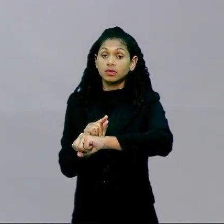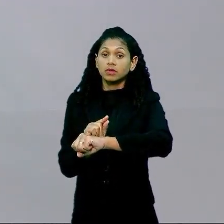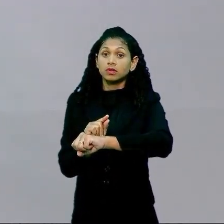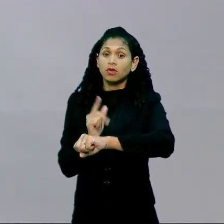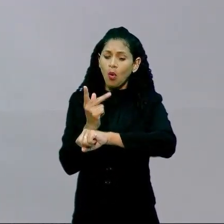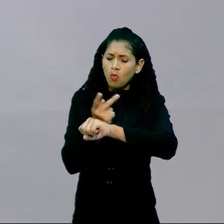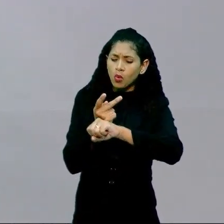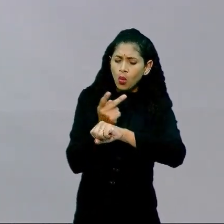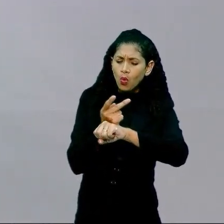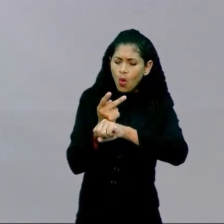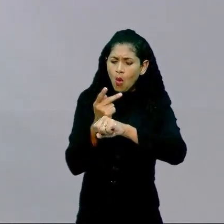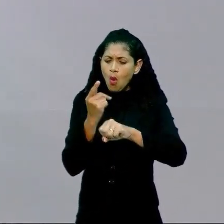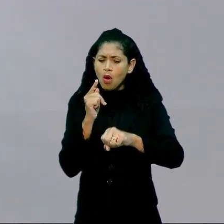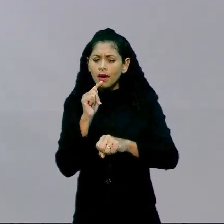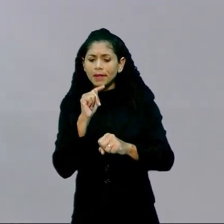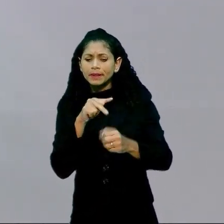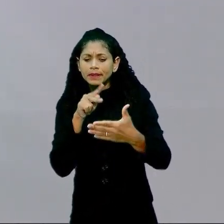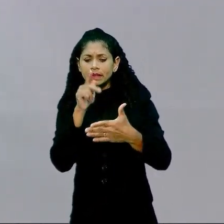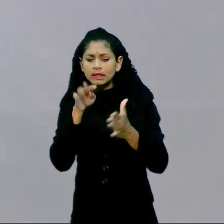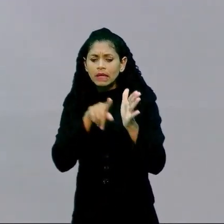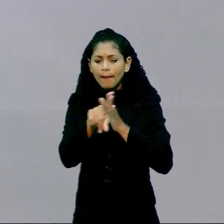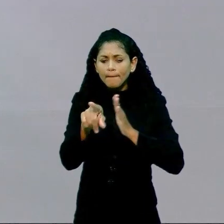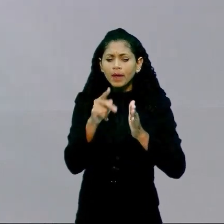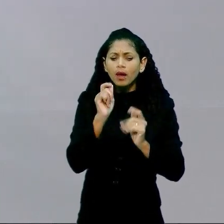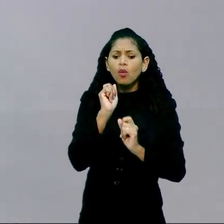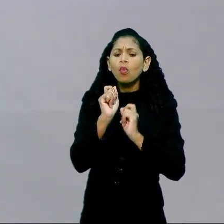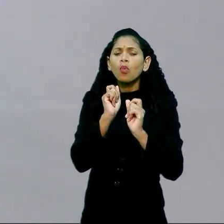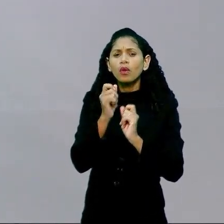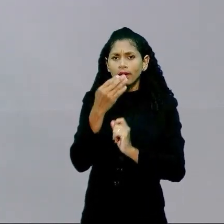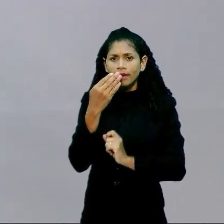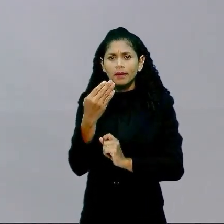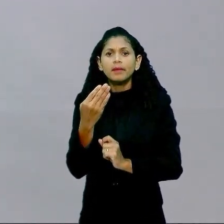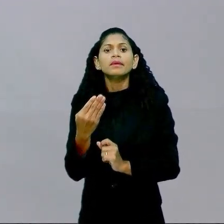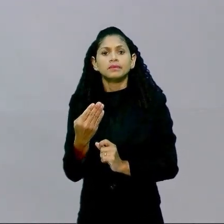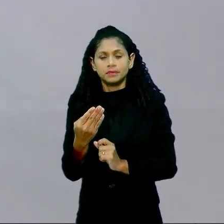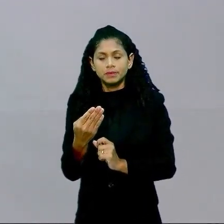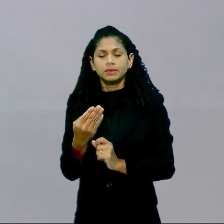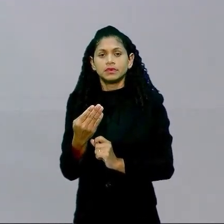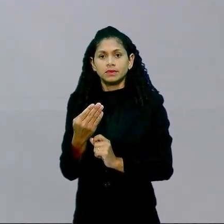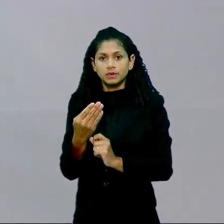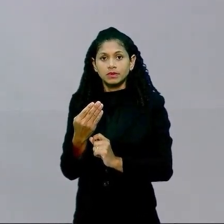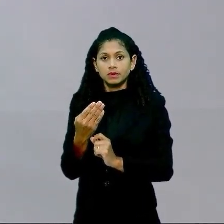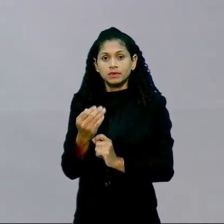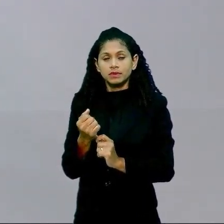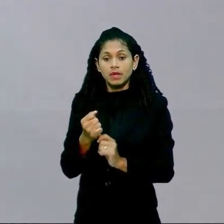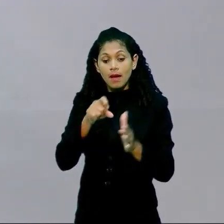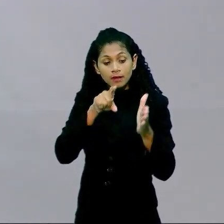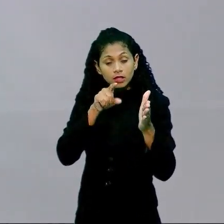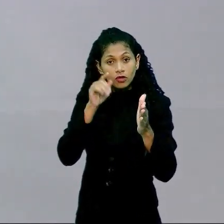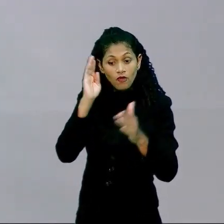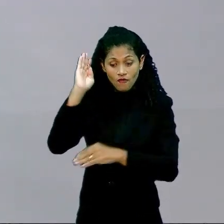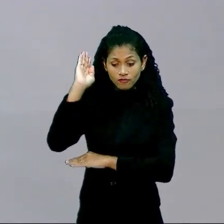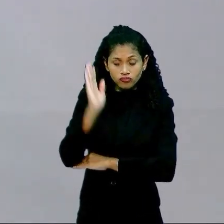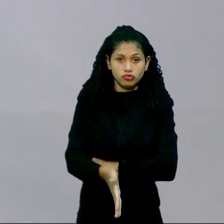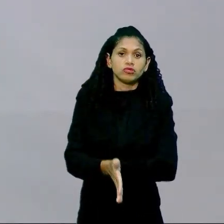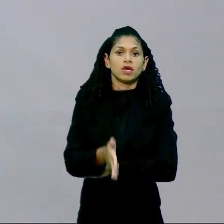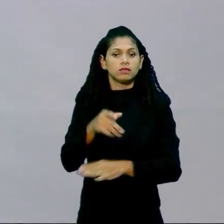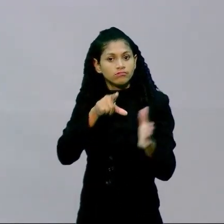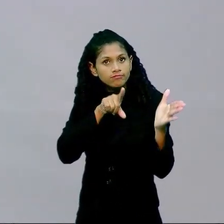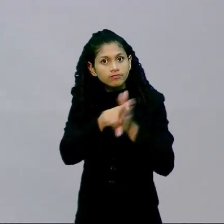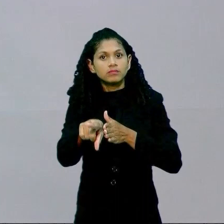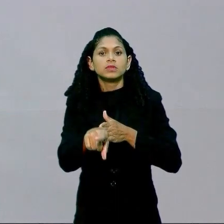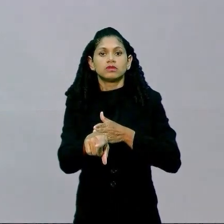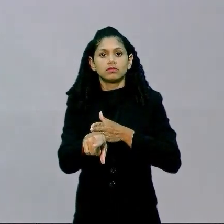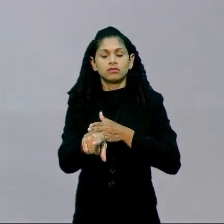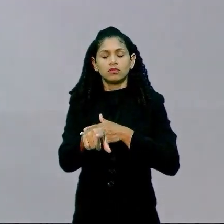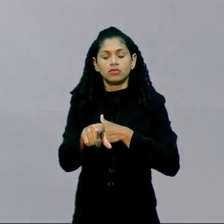o comando, como já foi mencionado no método Jack Stripador, que a gente vai por parte. Qual a pergunta? Vamos